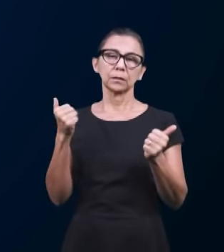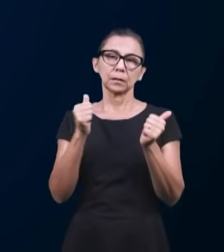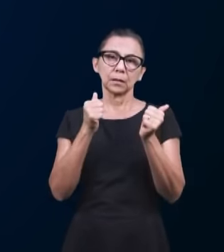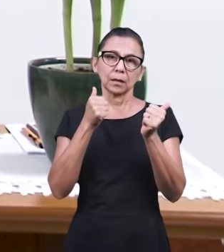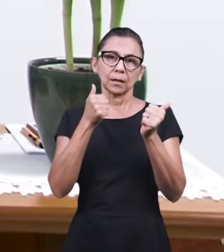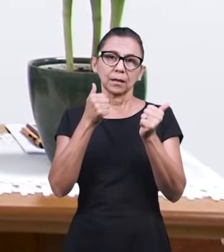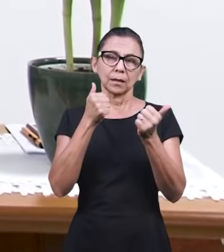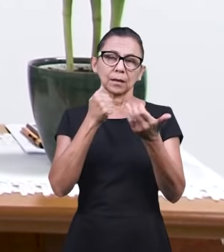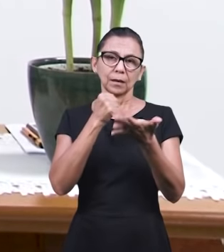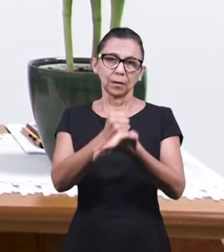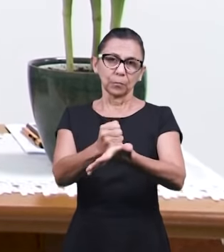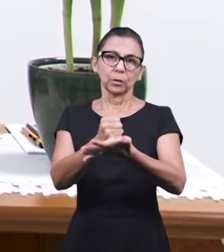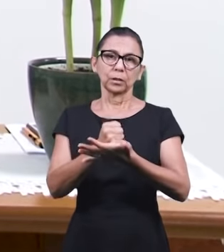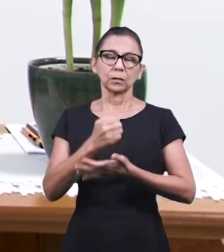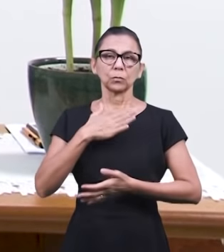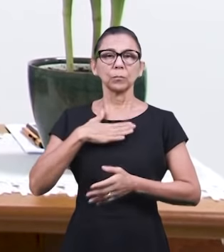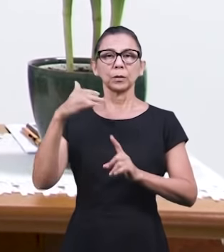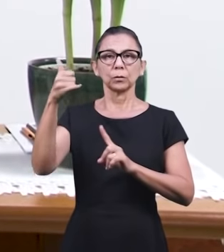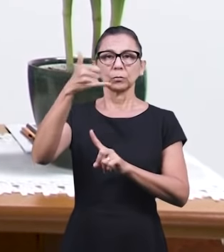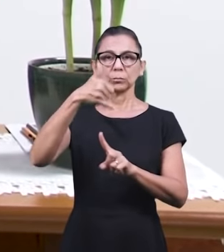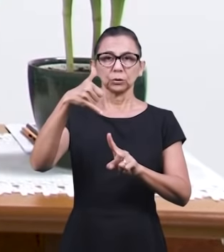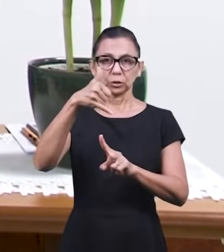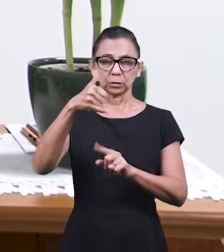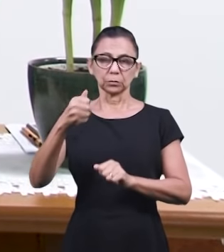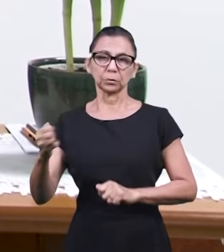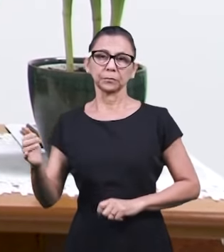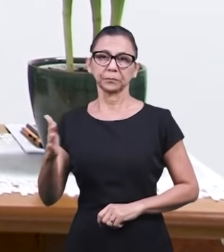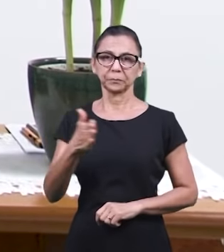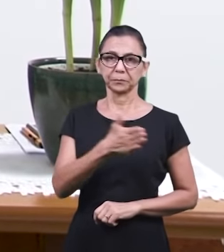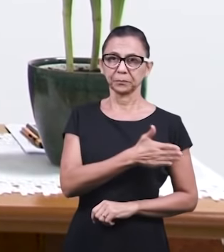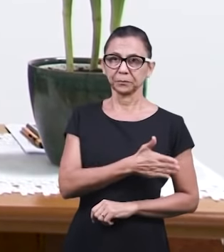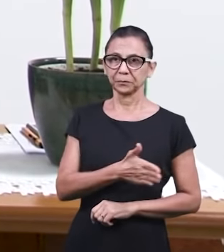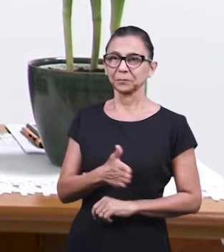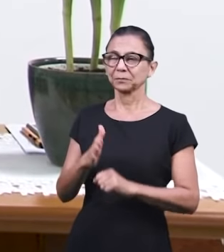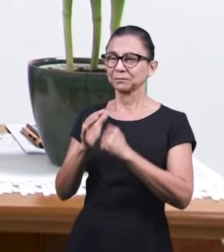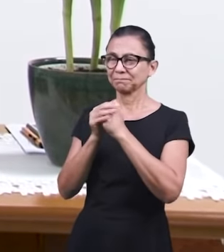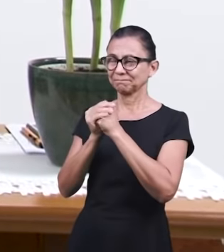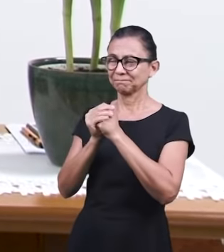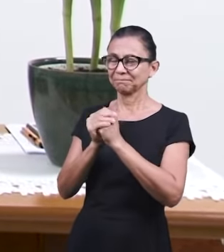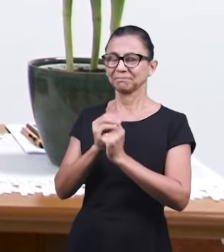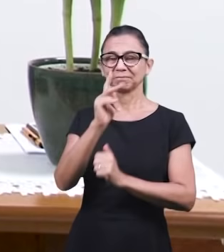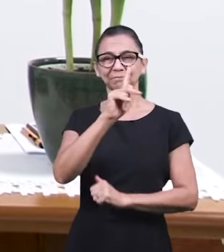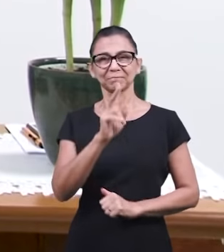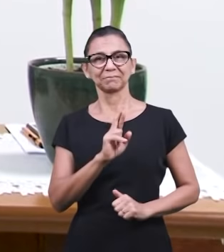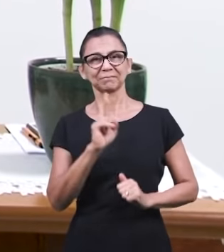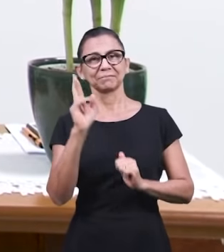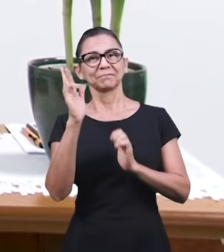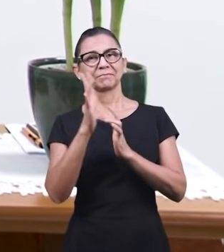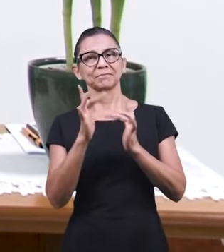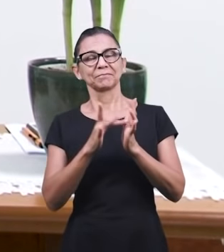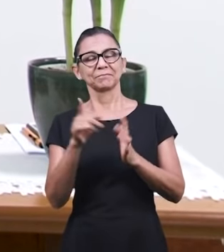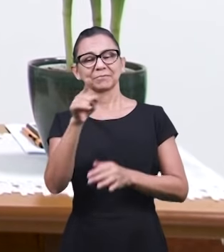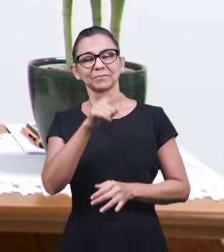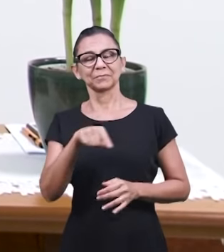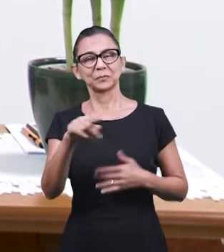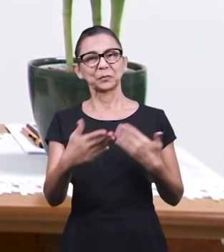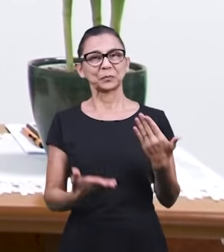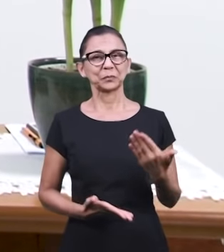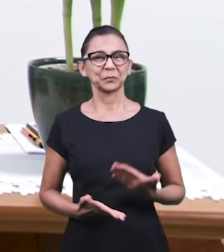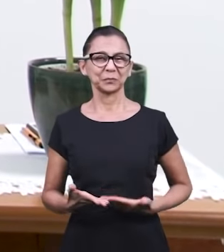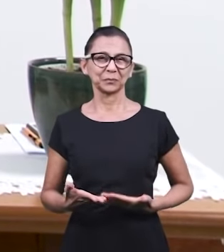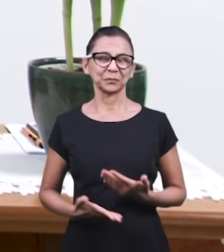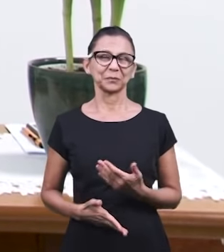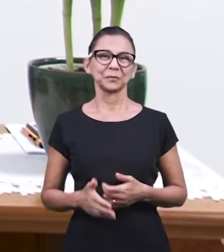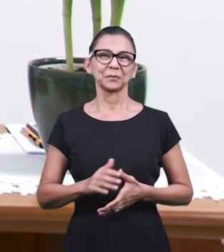Jesus. Amém, minha irmã. Louvado seja o nome do Senhor. Abraço a todos os nossos servos e servas, irmãos